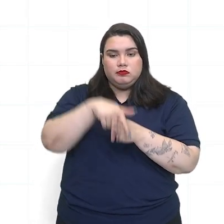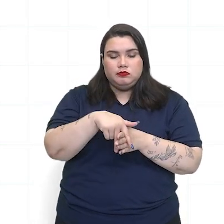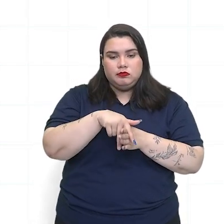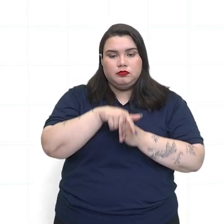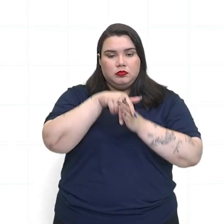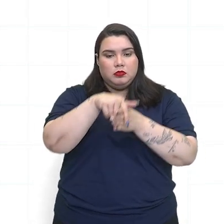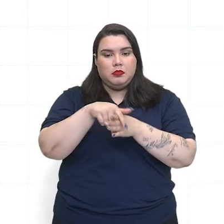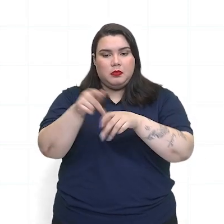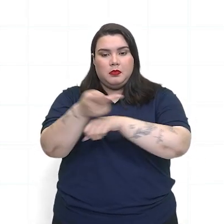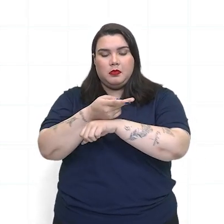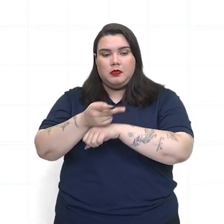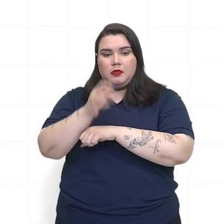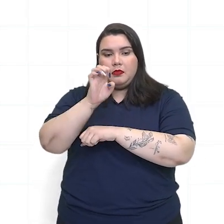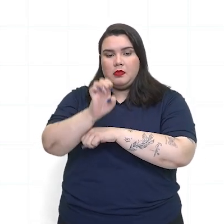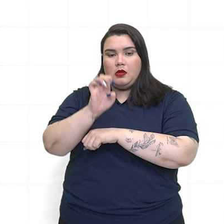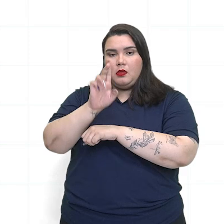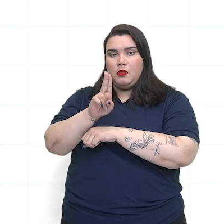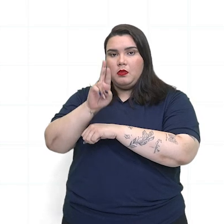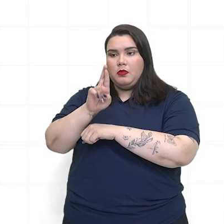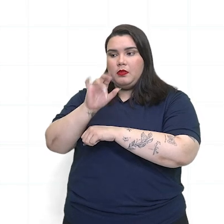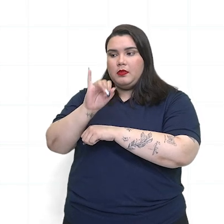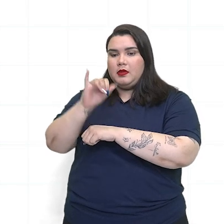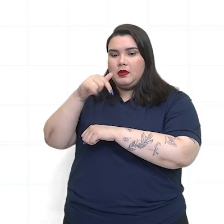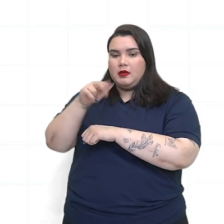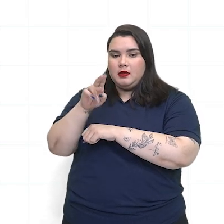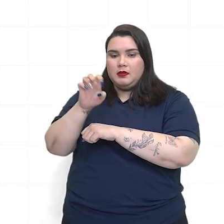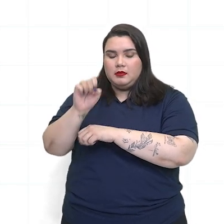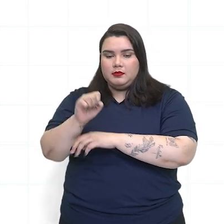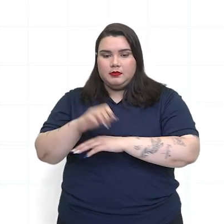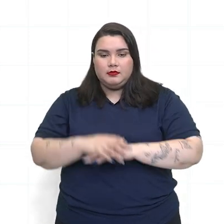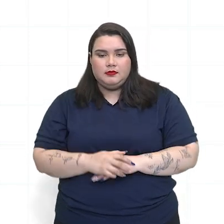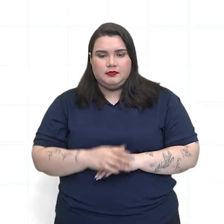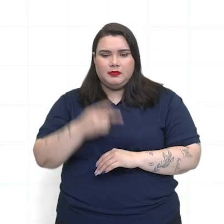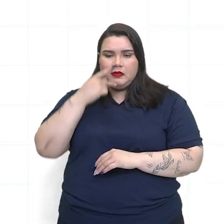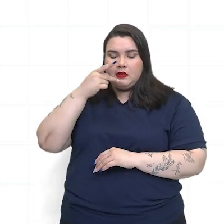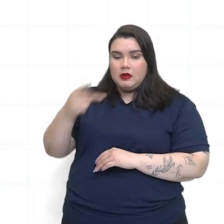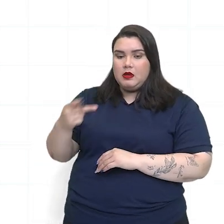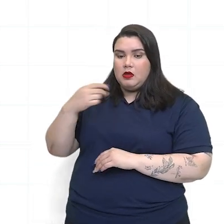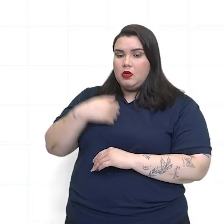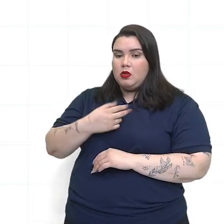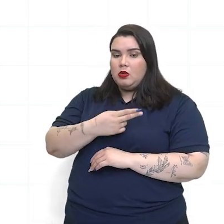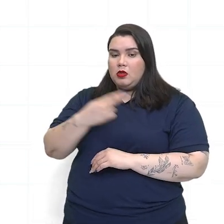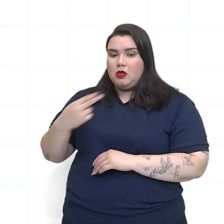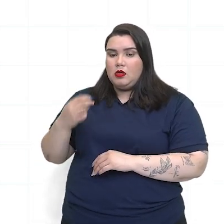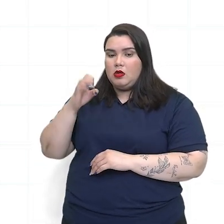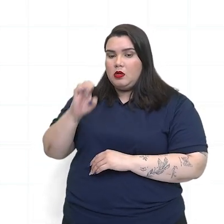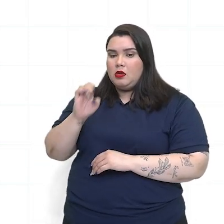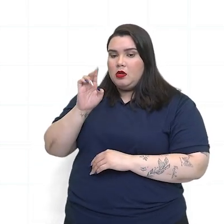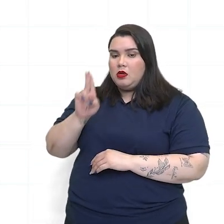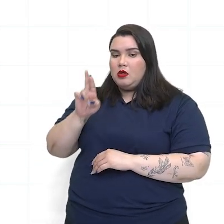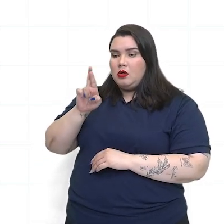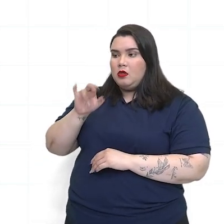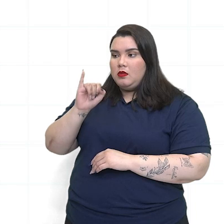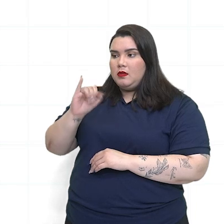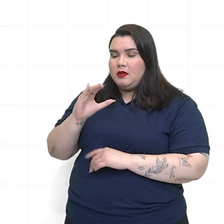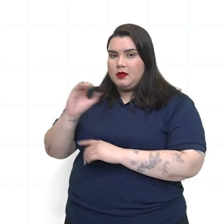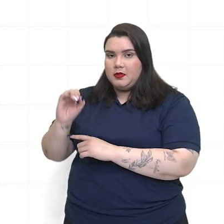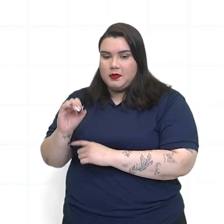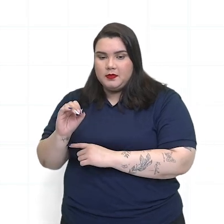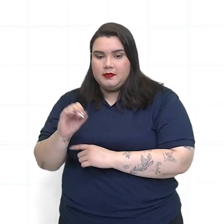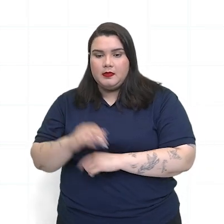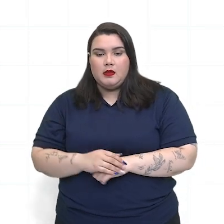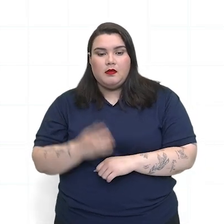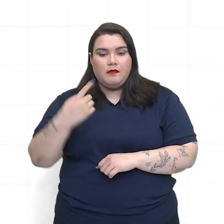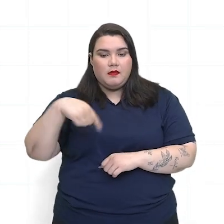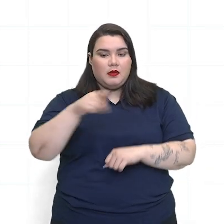vá na minha frente procurar Euriques. Euricão fala, Eurico? Caroba, Eurico, Caroba.